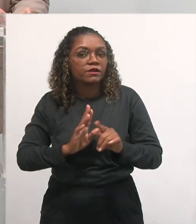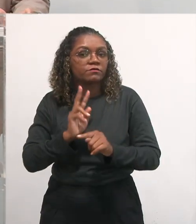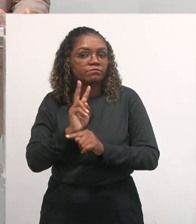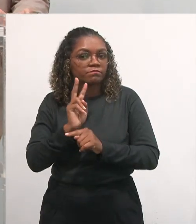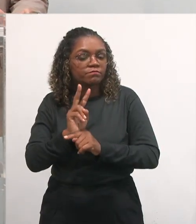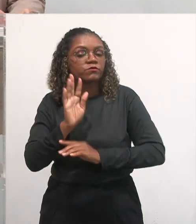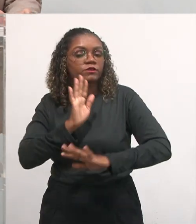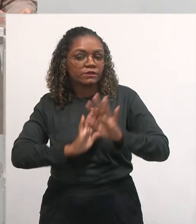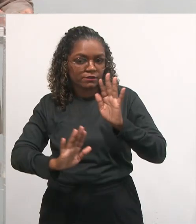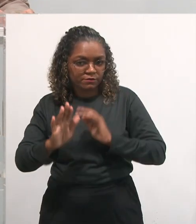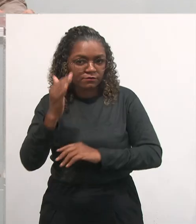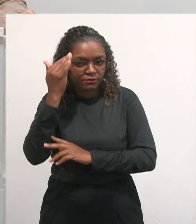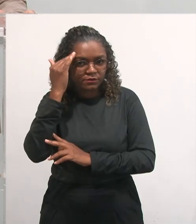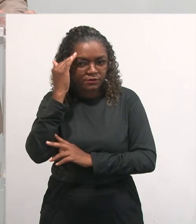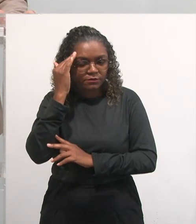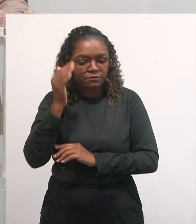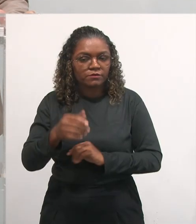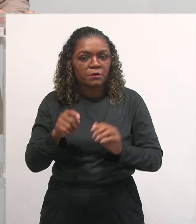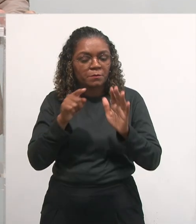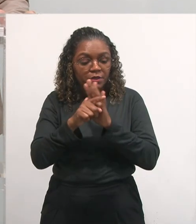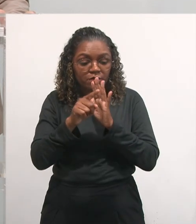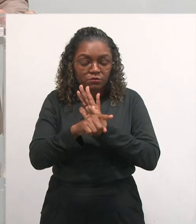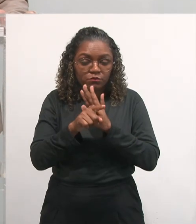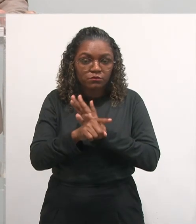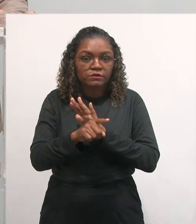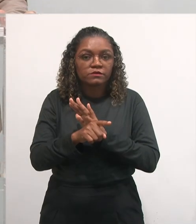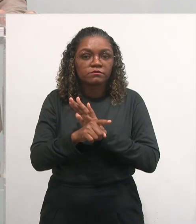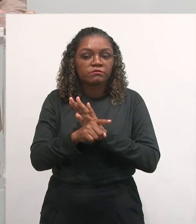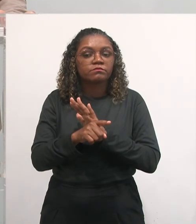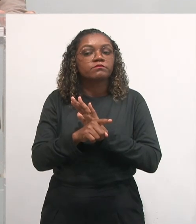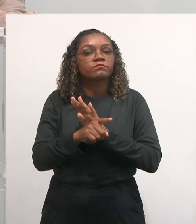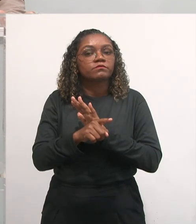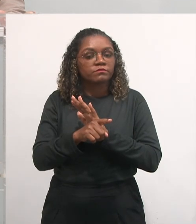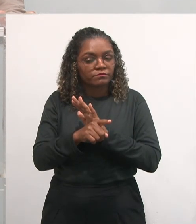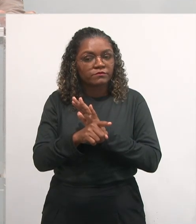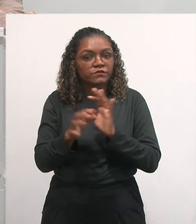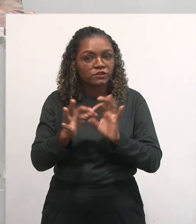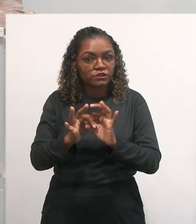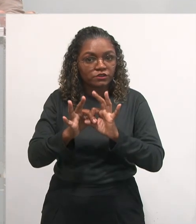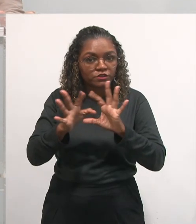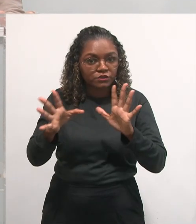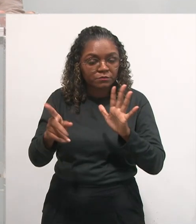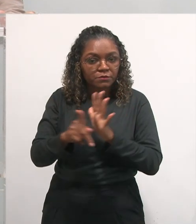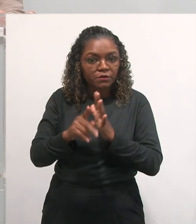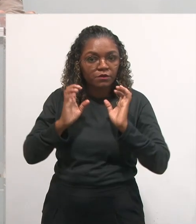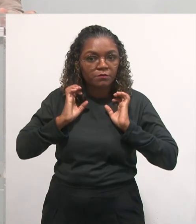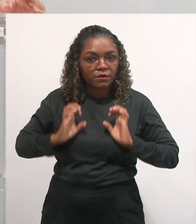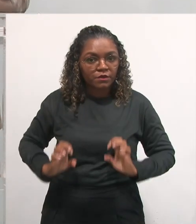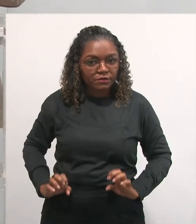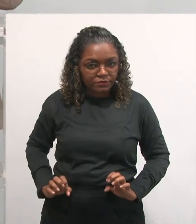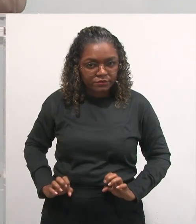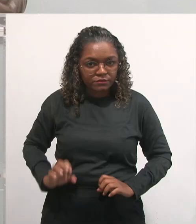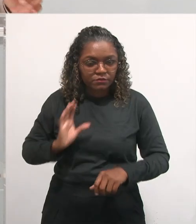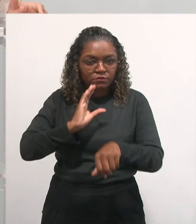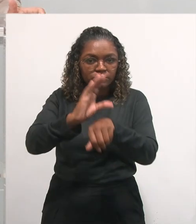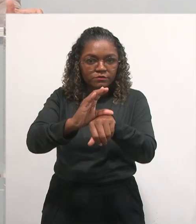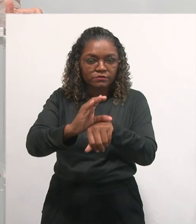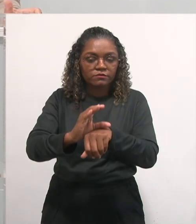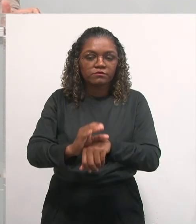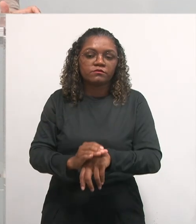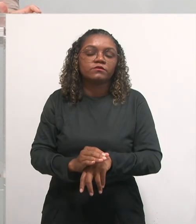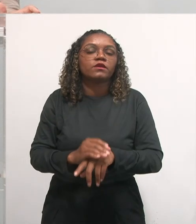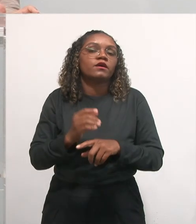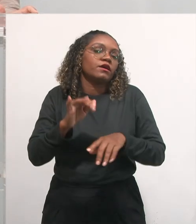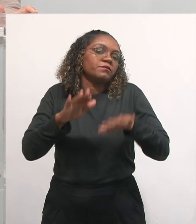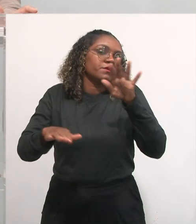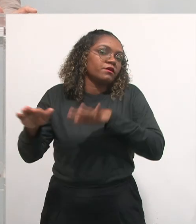esse questionário, ok? Muito bem pensado e que ele seja autorizado por um conselho de ética, correto? Então, por exemplo, muitos acadêmicos aqui